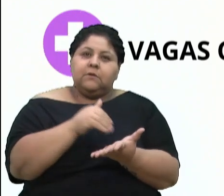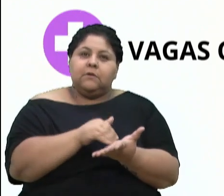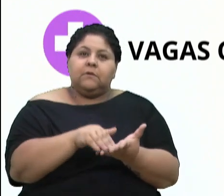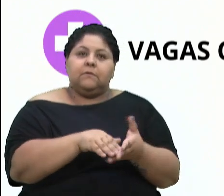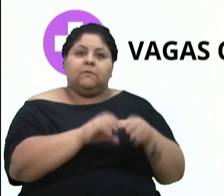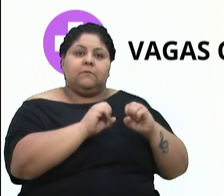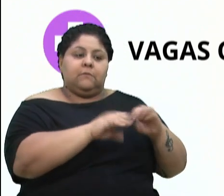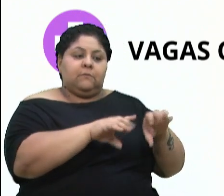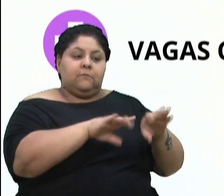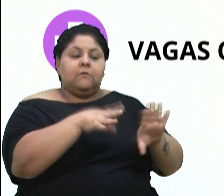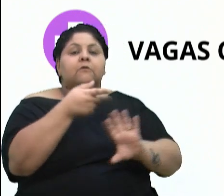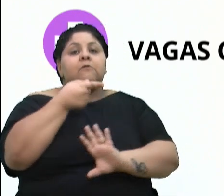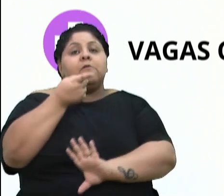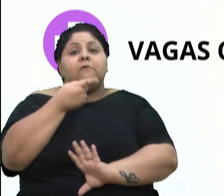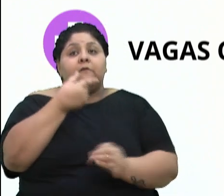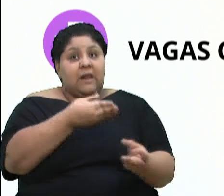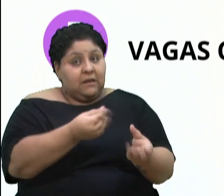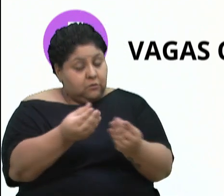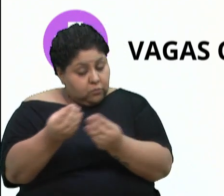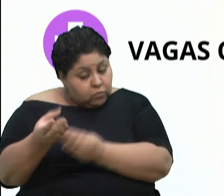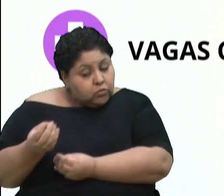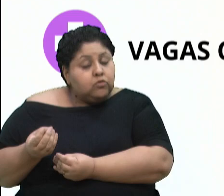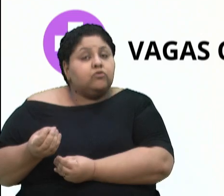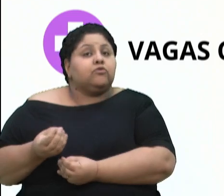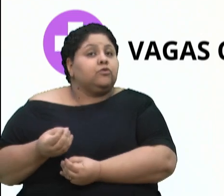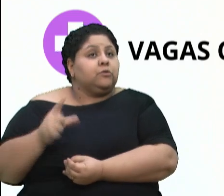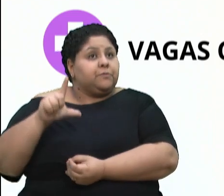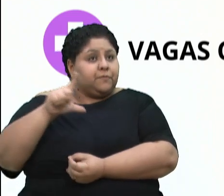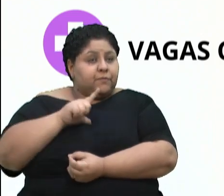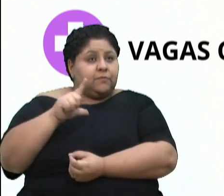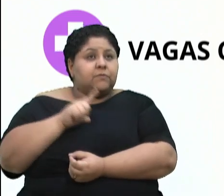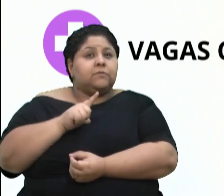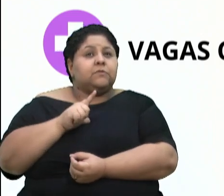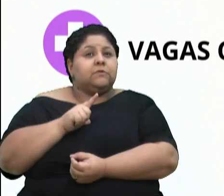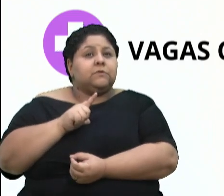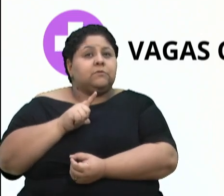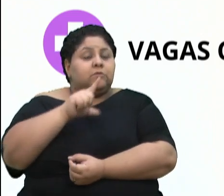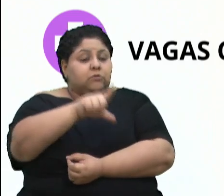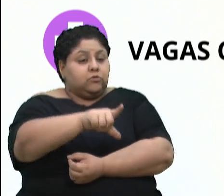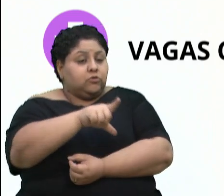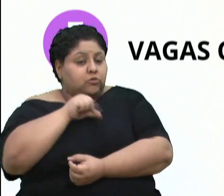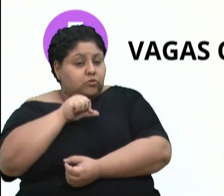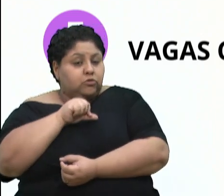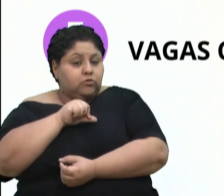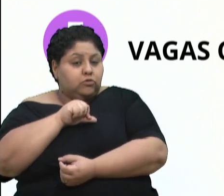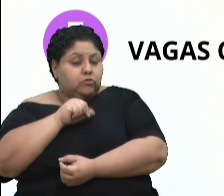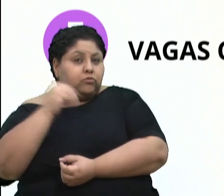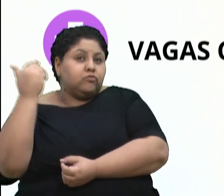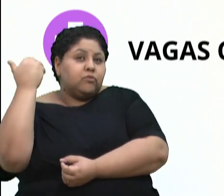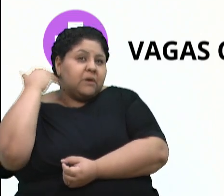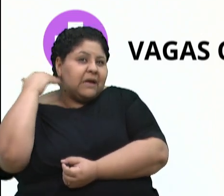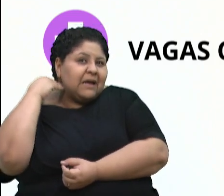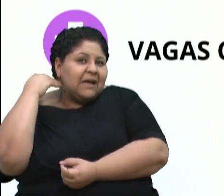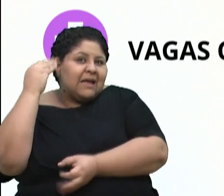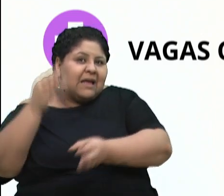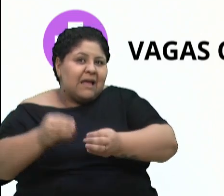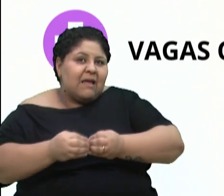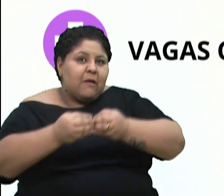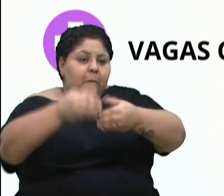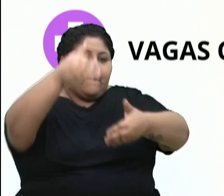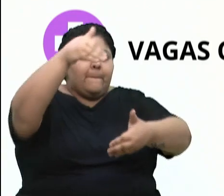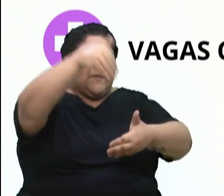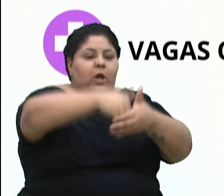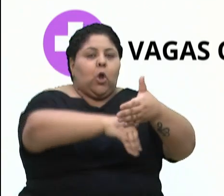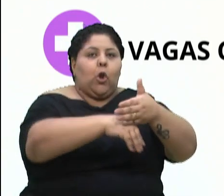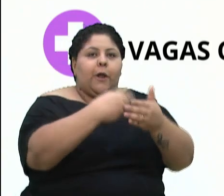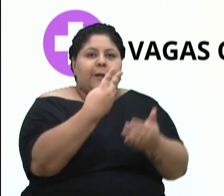tem falado muito sobre isso. Teve uma decisão judicial para colocar 3.000